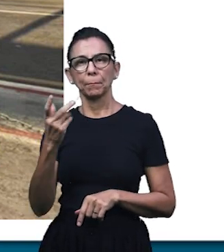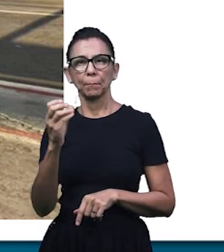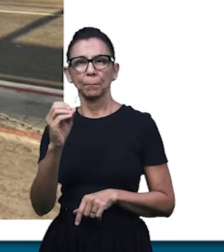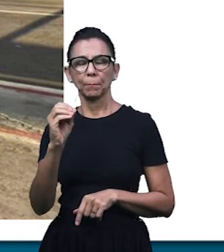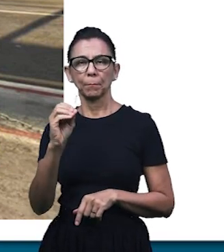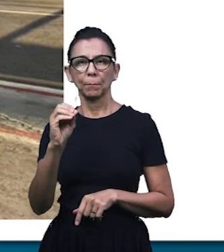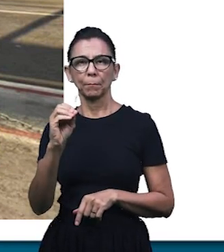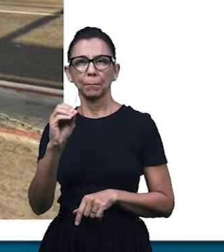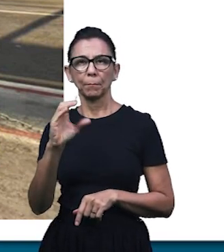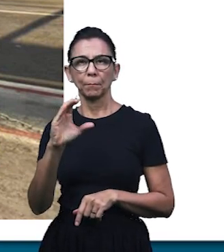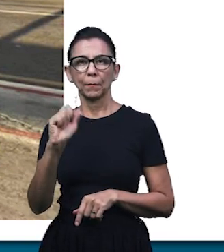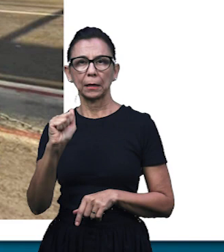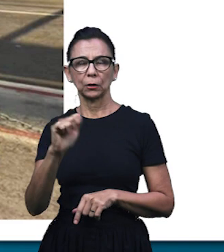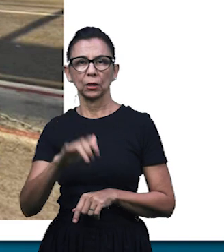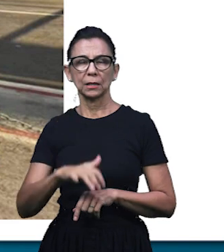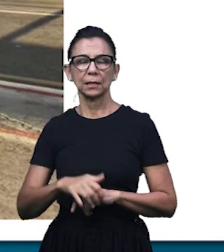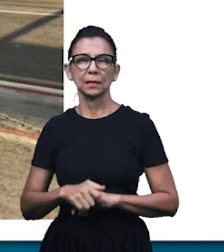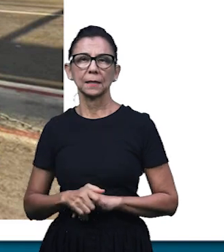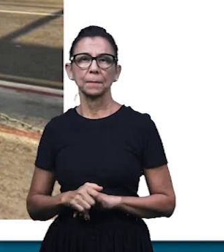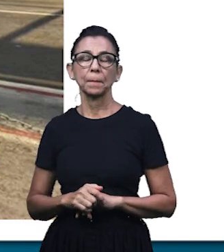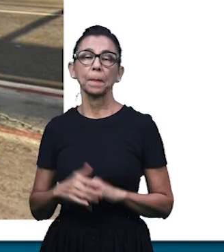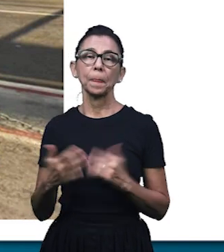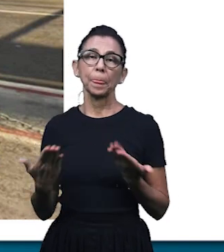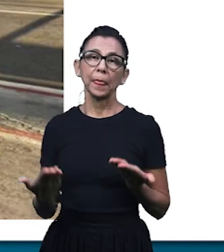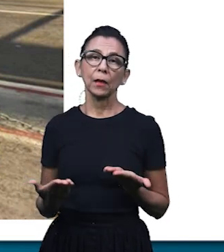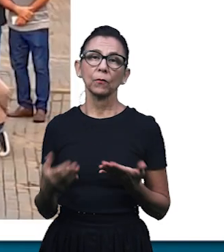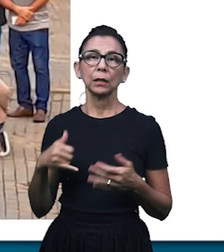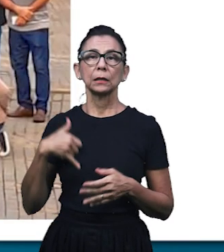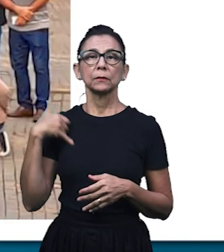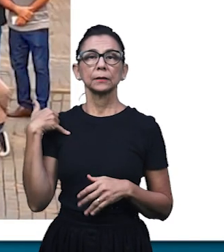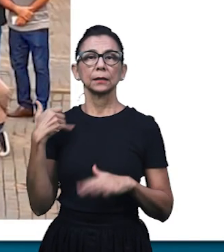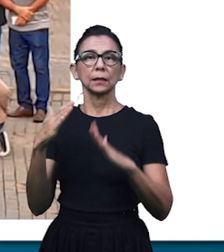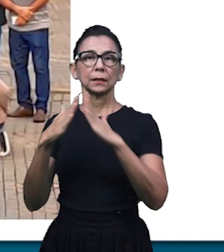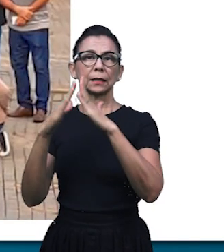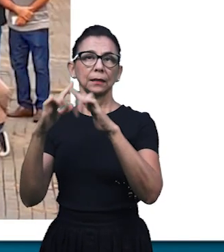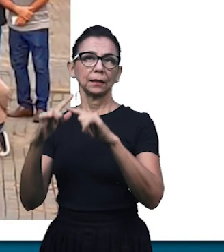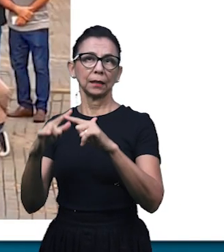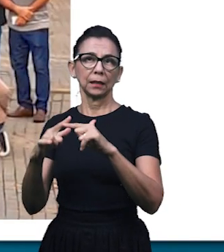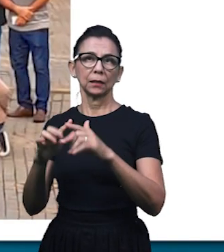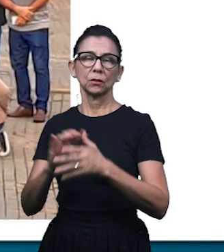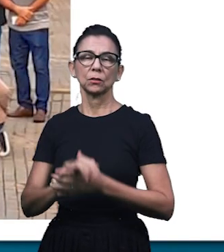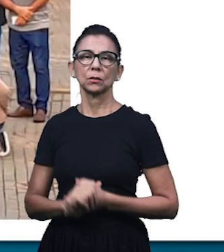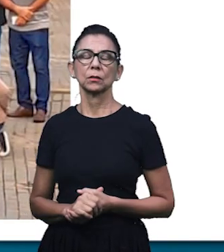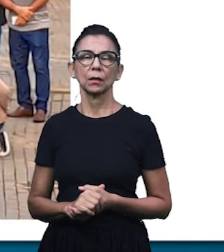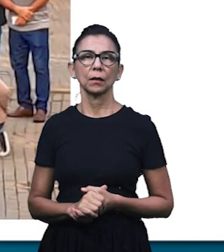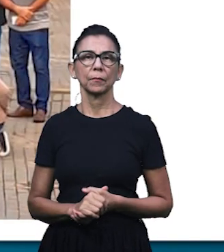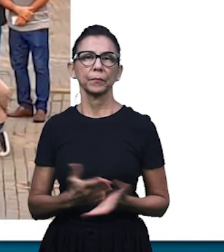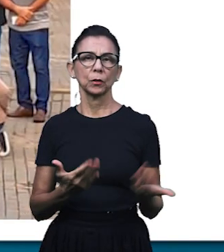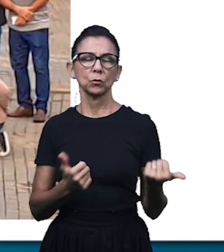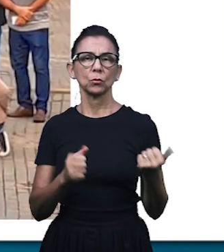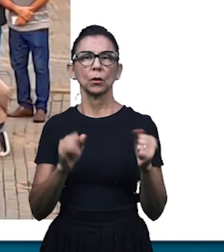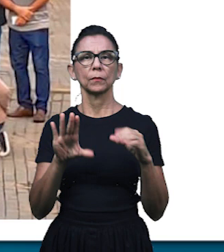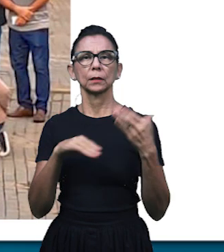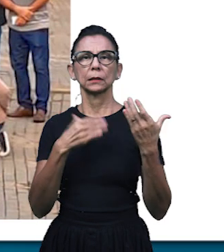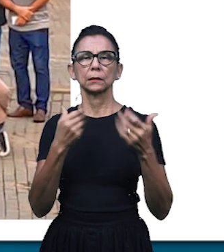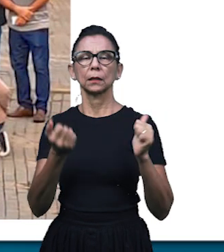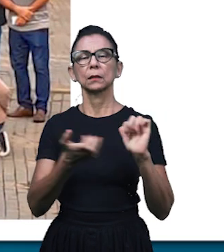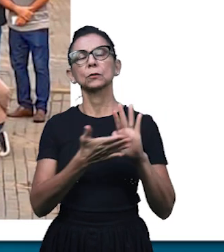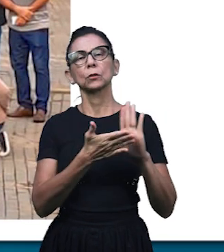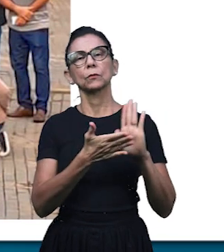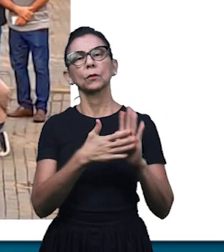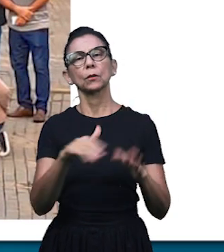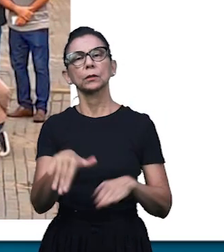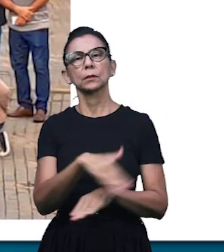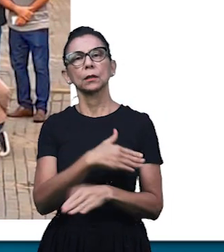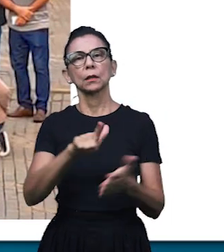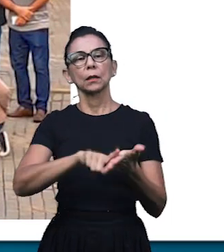pelo 27º aniversário da igreja. Os jovens fizeram cantata nas ruas da cidade e entrega